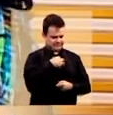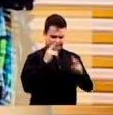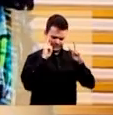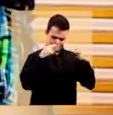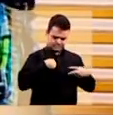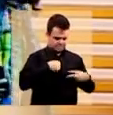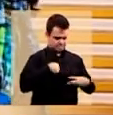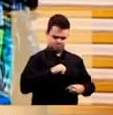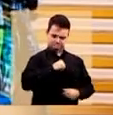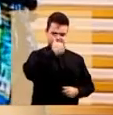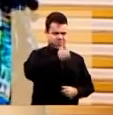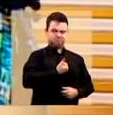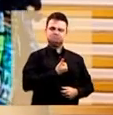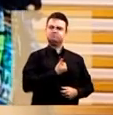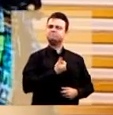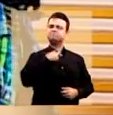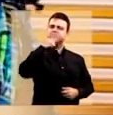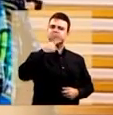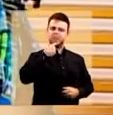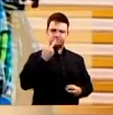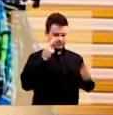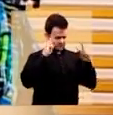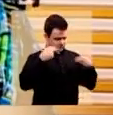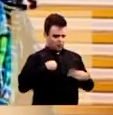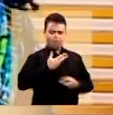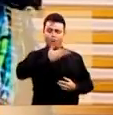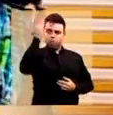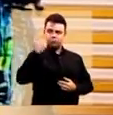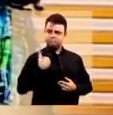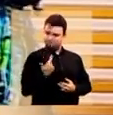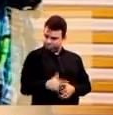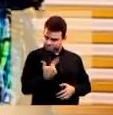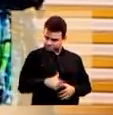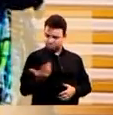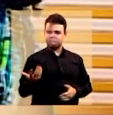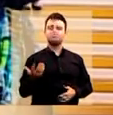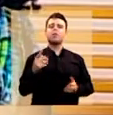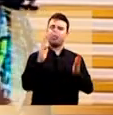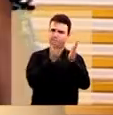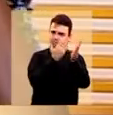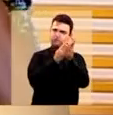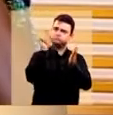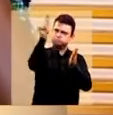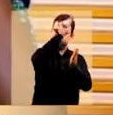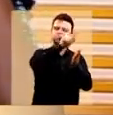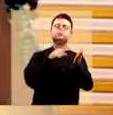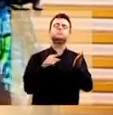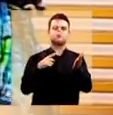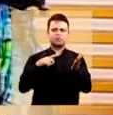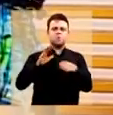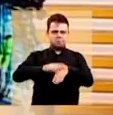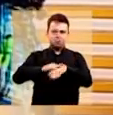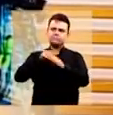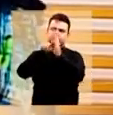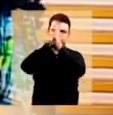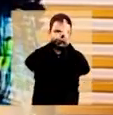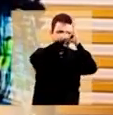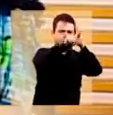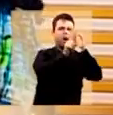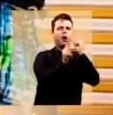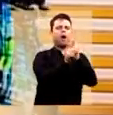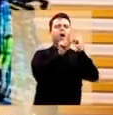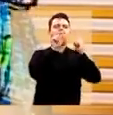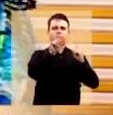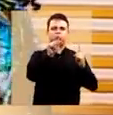referencial positivo, porque ela não consegue se ver. E você tem várias pesquisas mostrando isso, a maneira como a falta